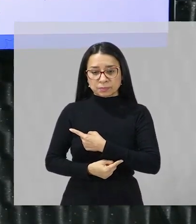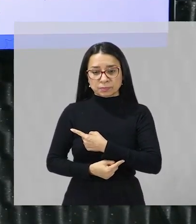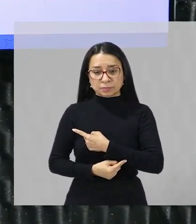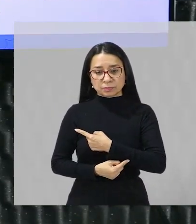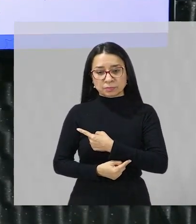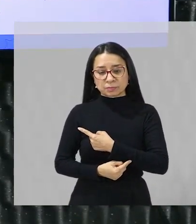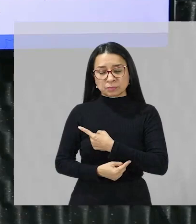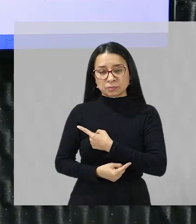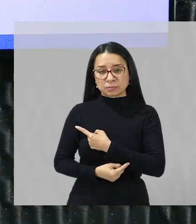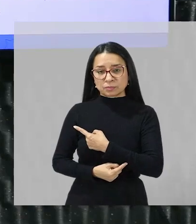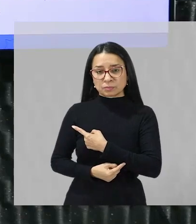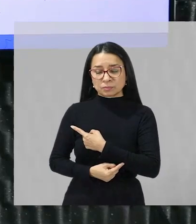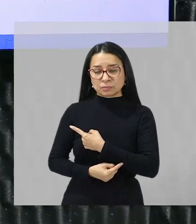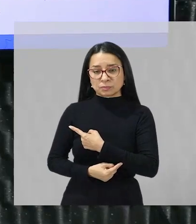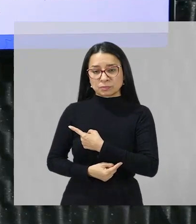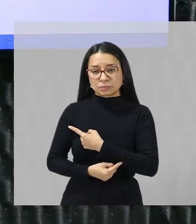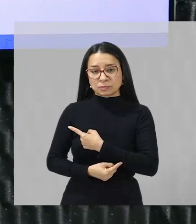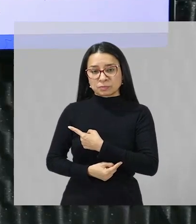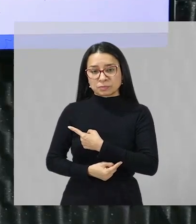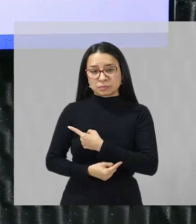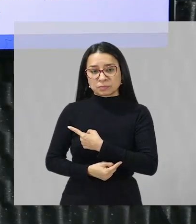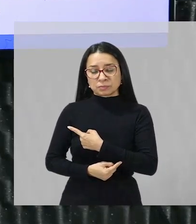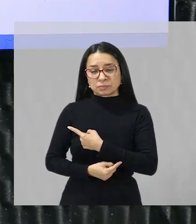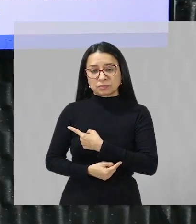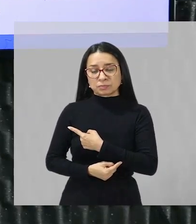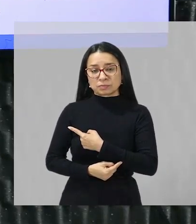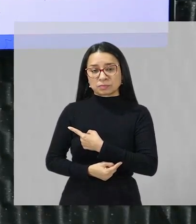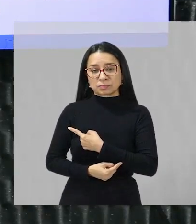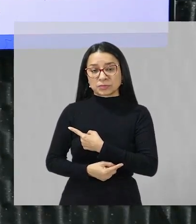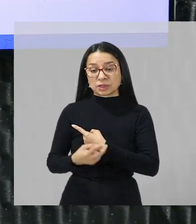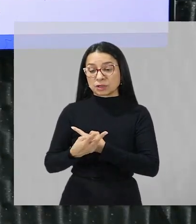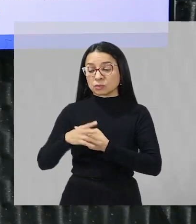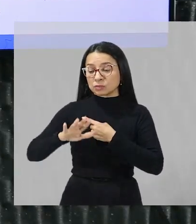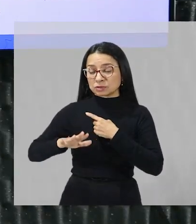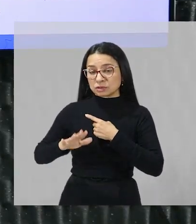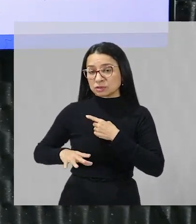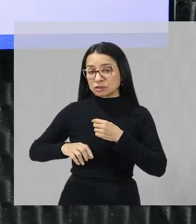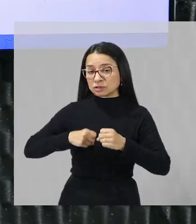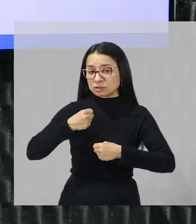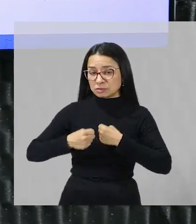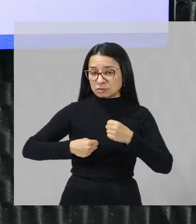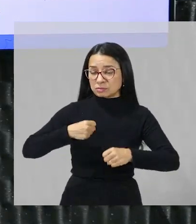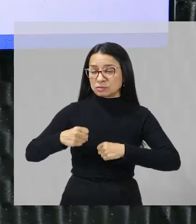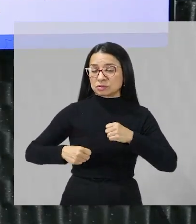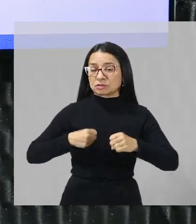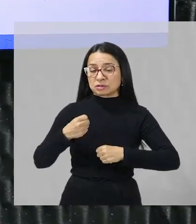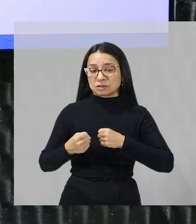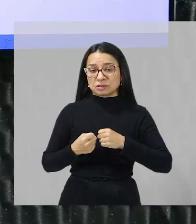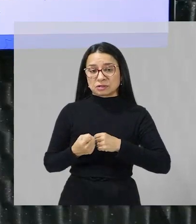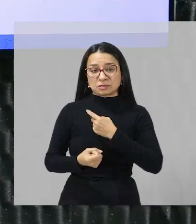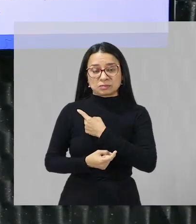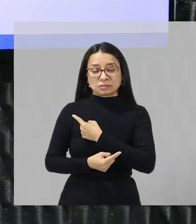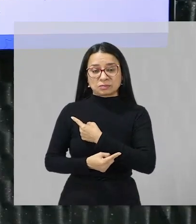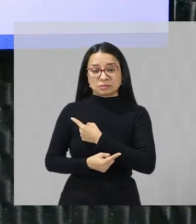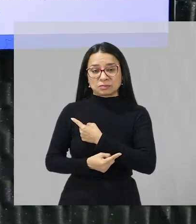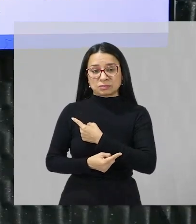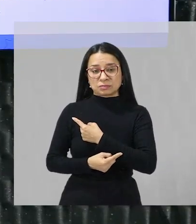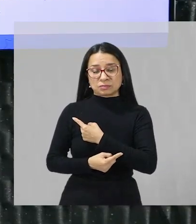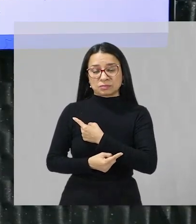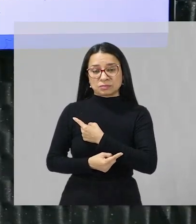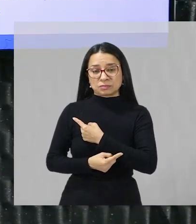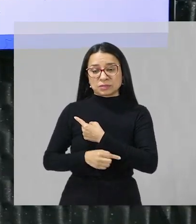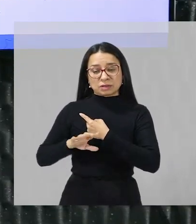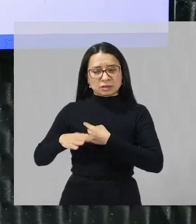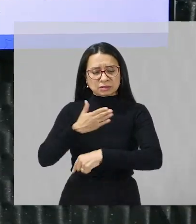meninas, e isso foi sendo consolidado ao longo do tempo. Em nossa cultura, a dança caracteriza-se, no sentido